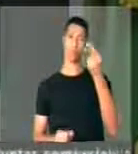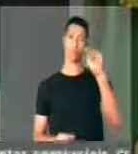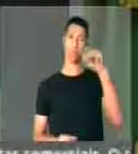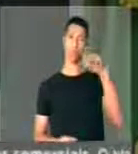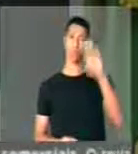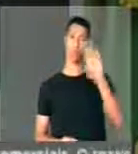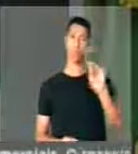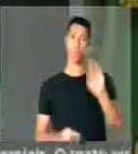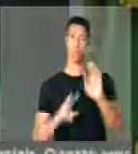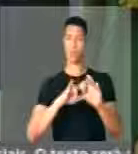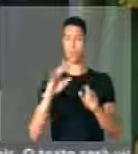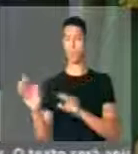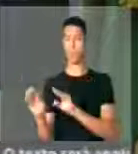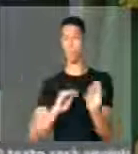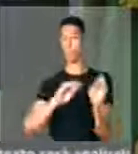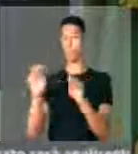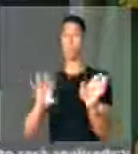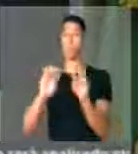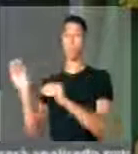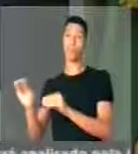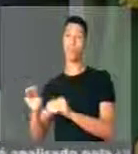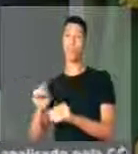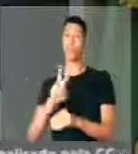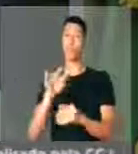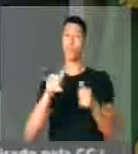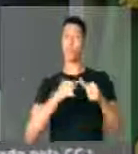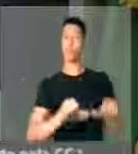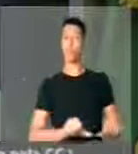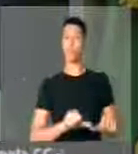serão exportados, ou seja,